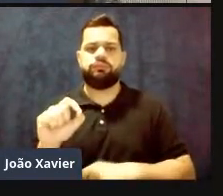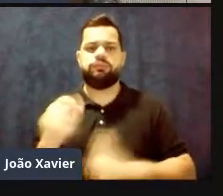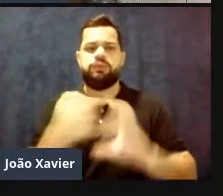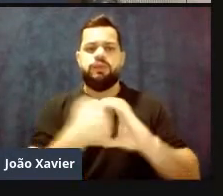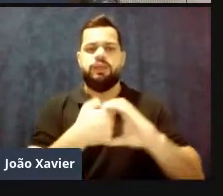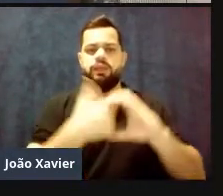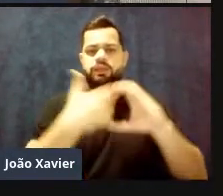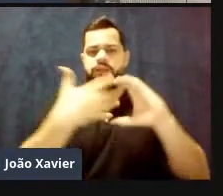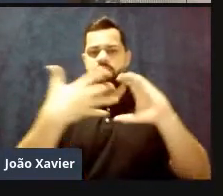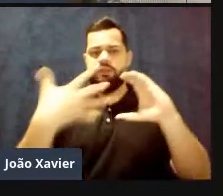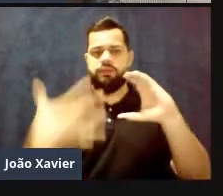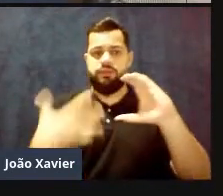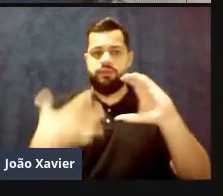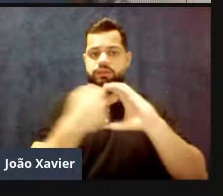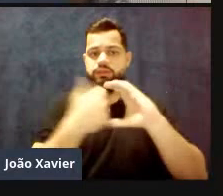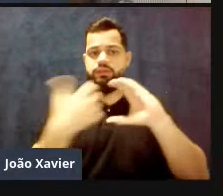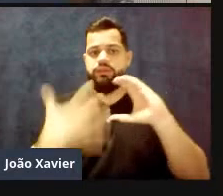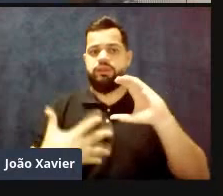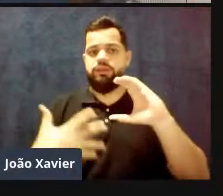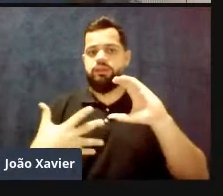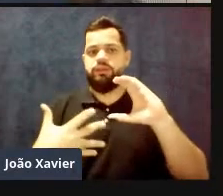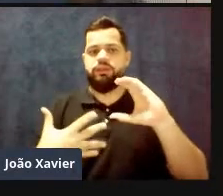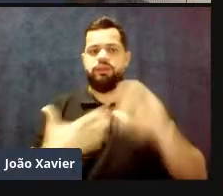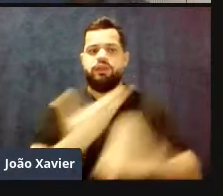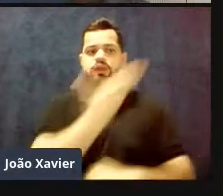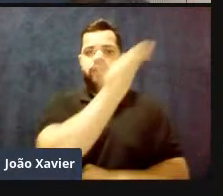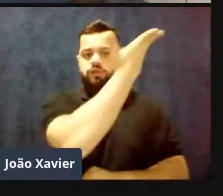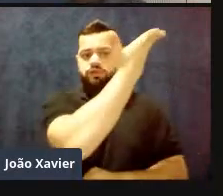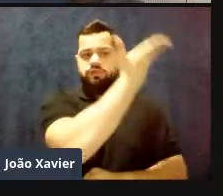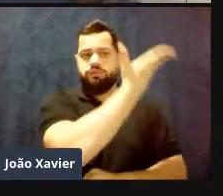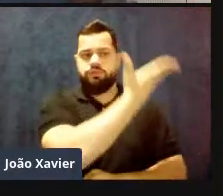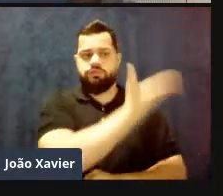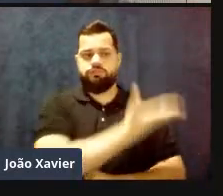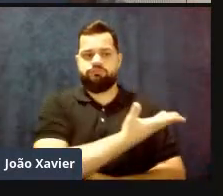tabulados, né? Até onde nós chegamos, né? Do dia 26 de março até o dia 26